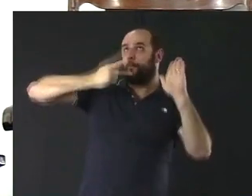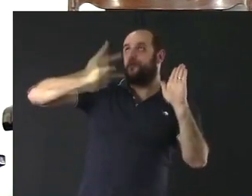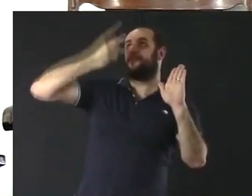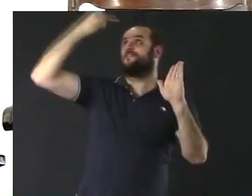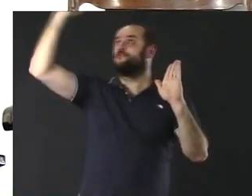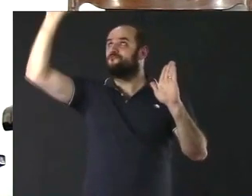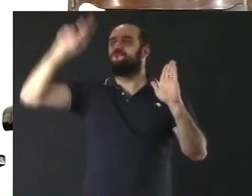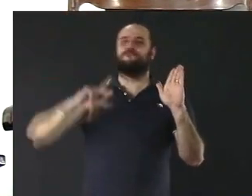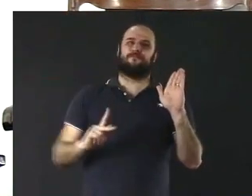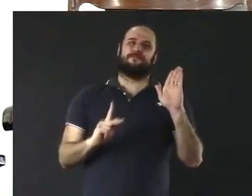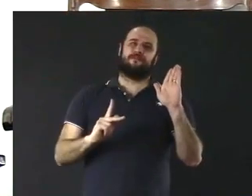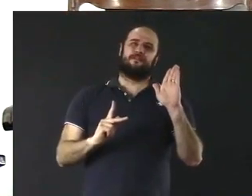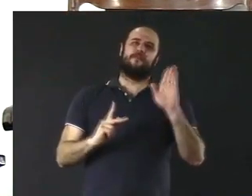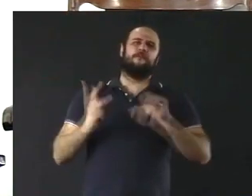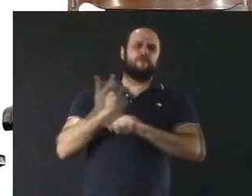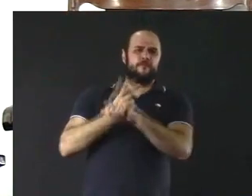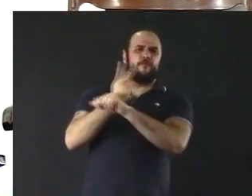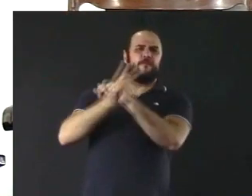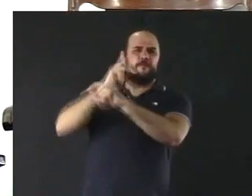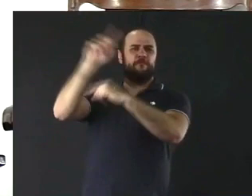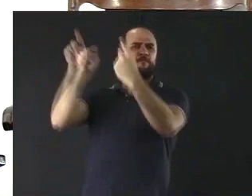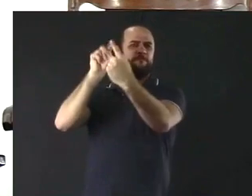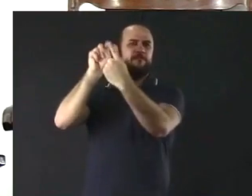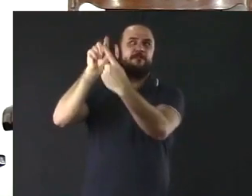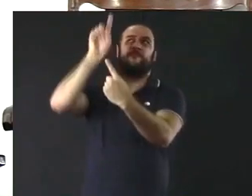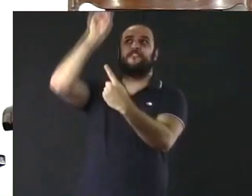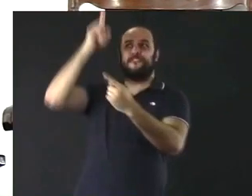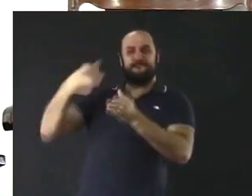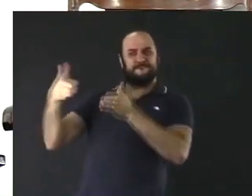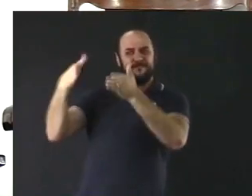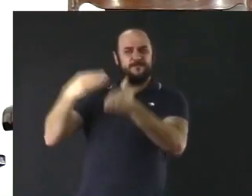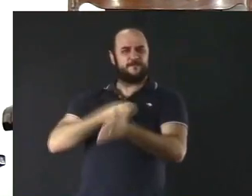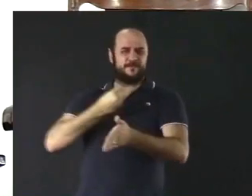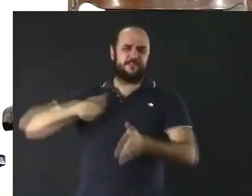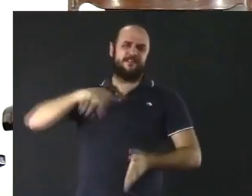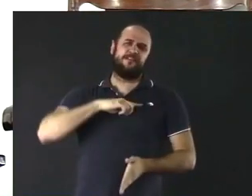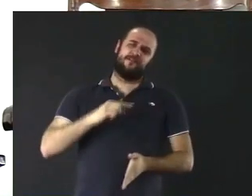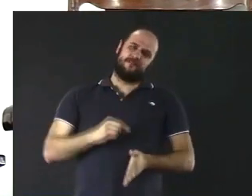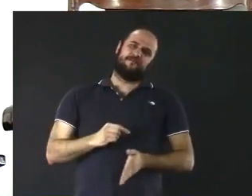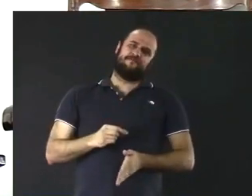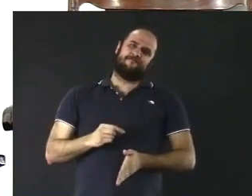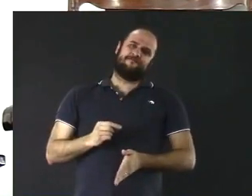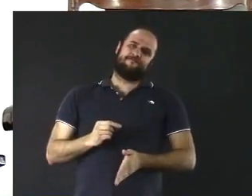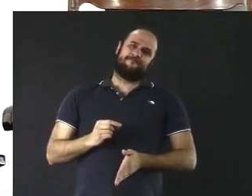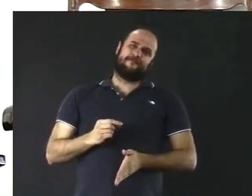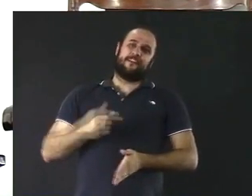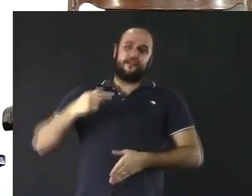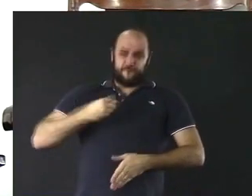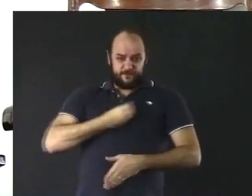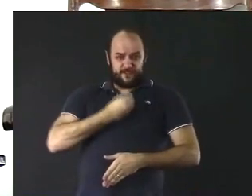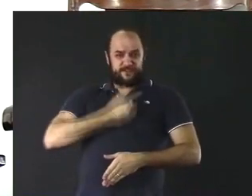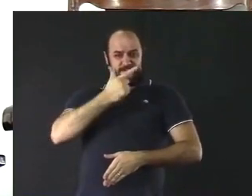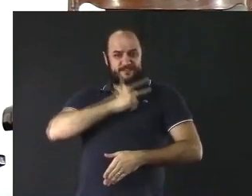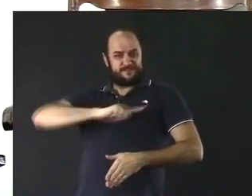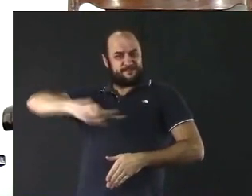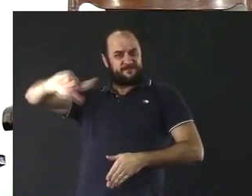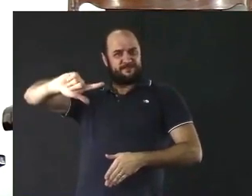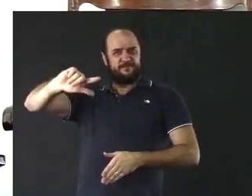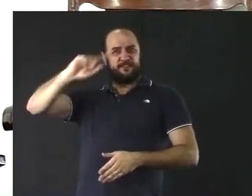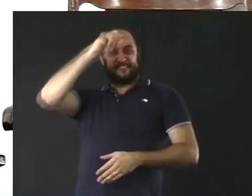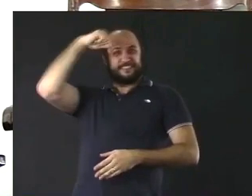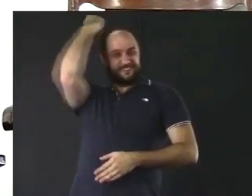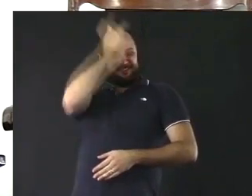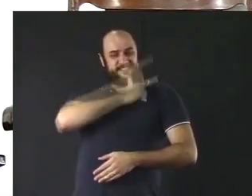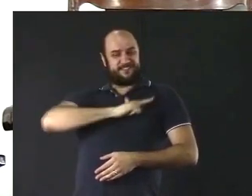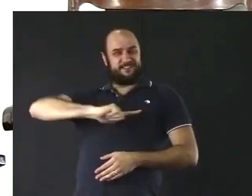e buscando então o objetivo que Ele traçou para nós, que é justamente a santificação enquanto